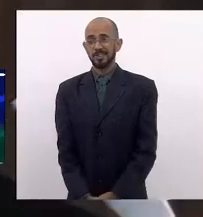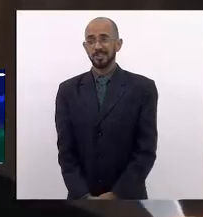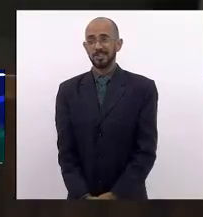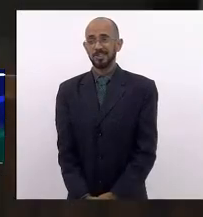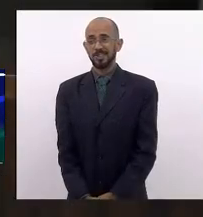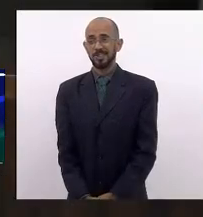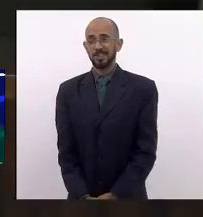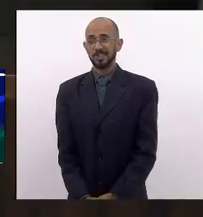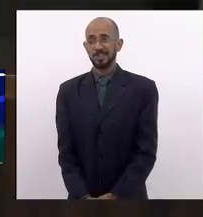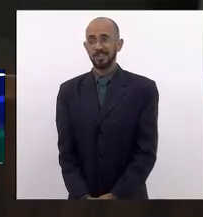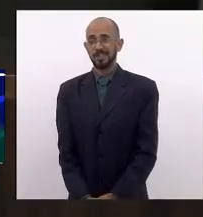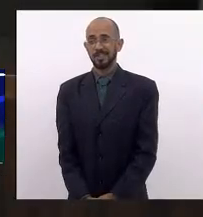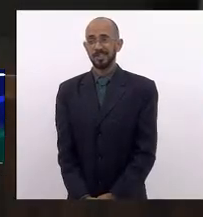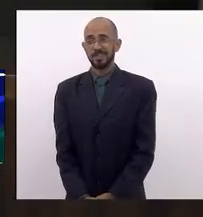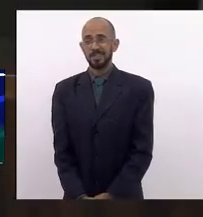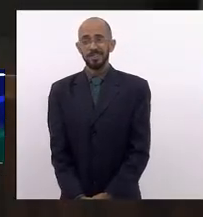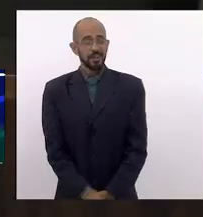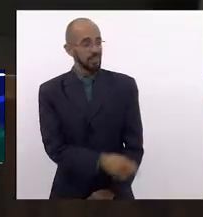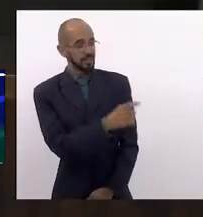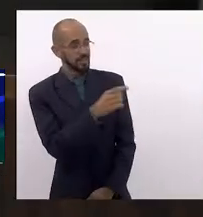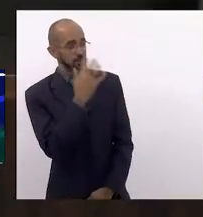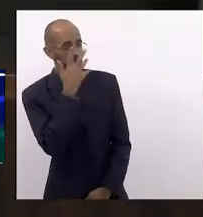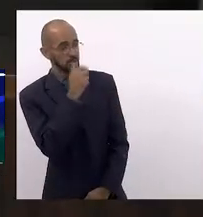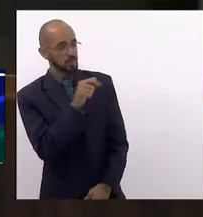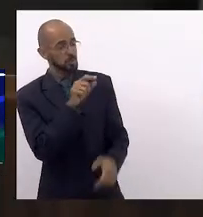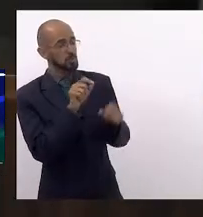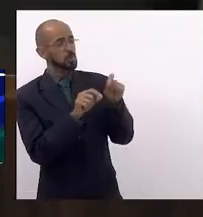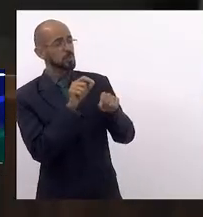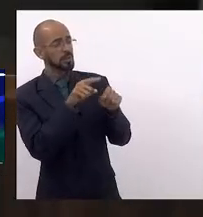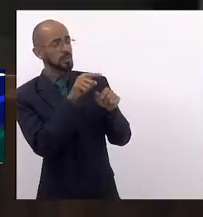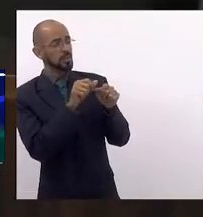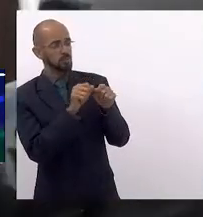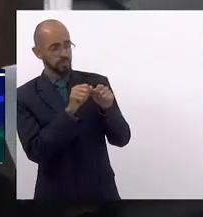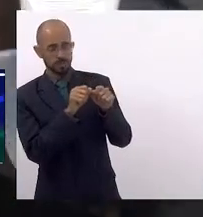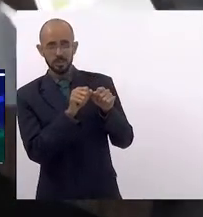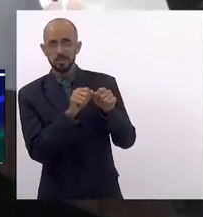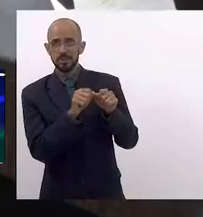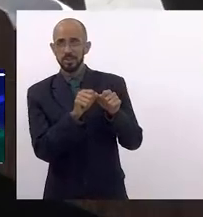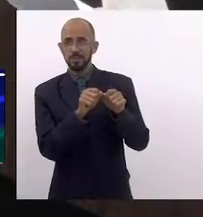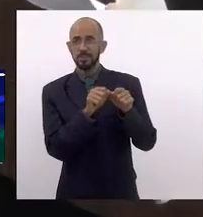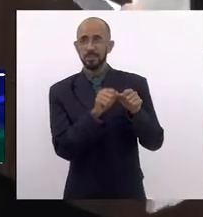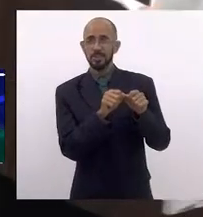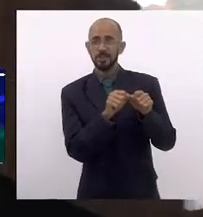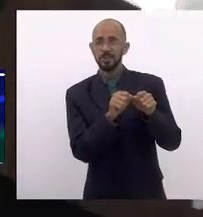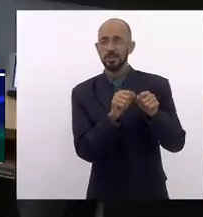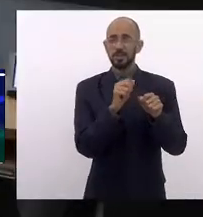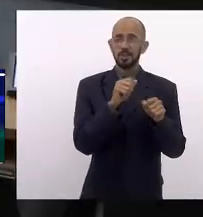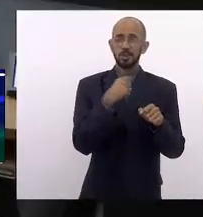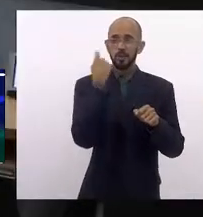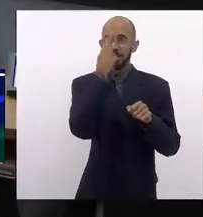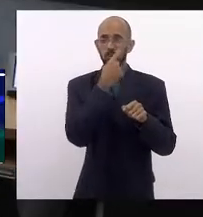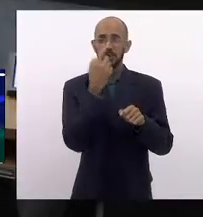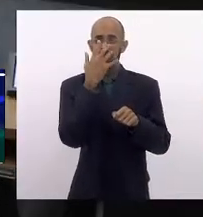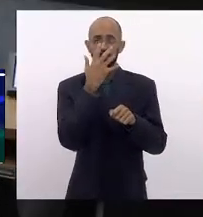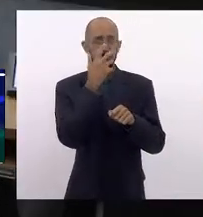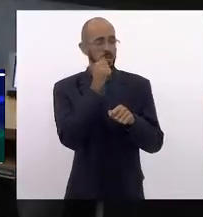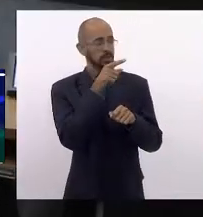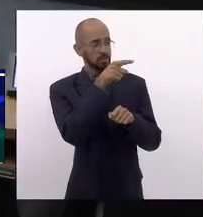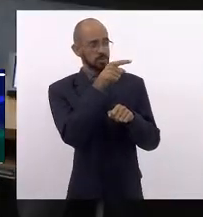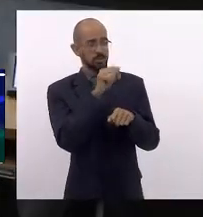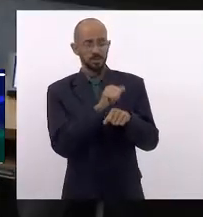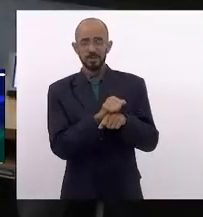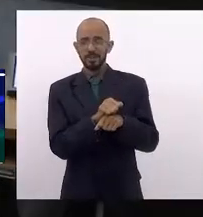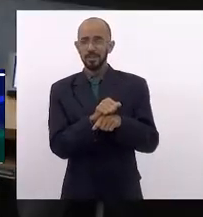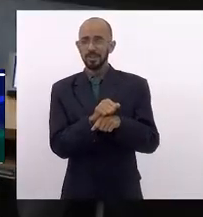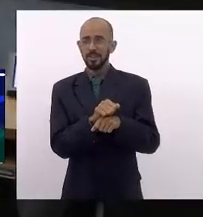como é que ele tá bonito ele foi embora presente é que ele fez aí o projeto em o rosto dele tá mais a la luz Nojento é